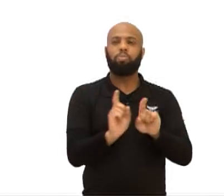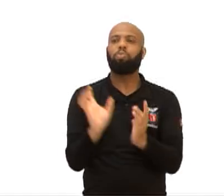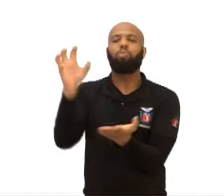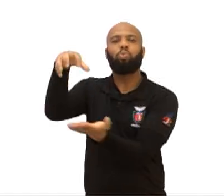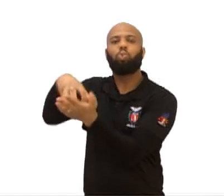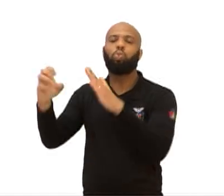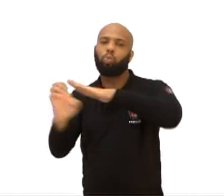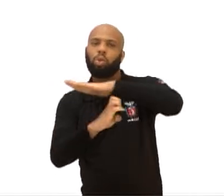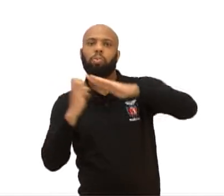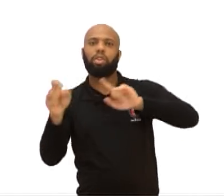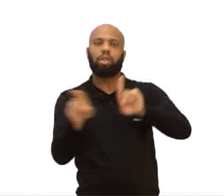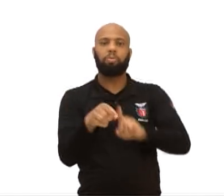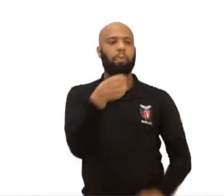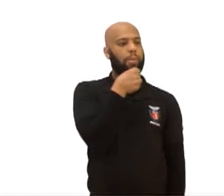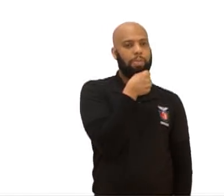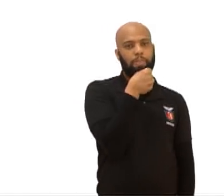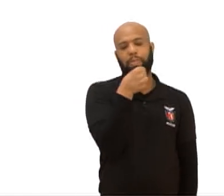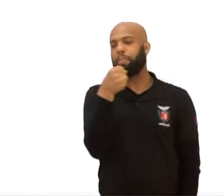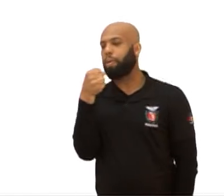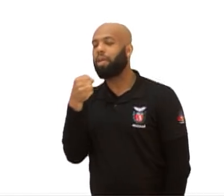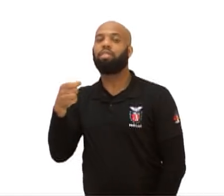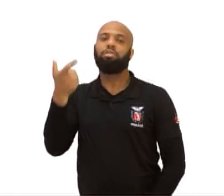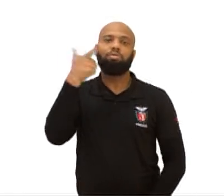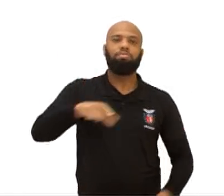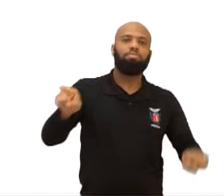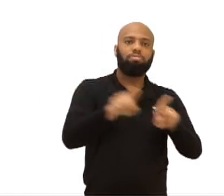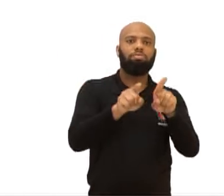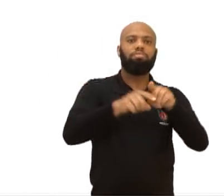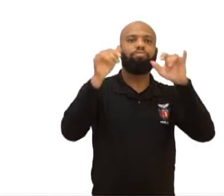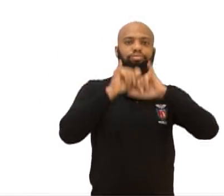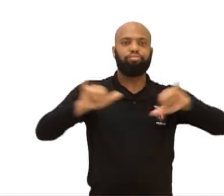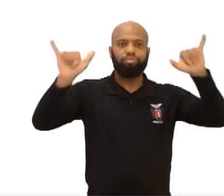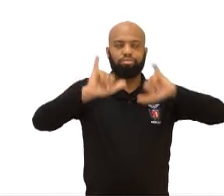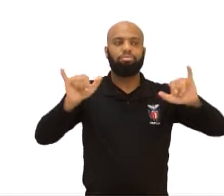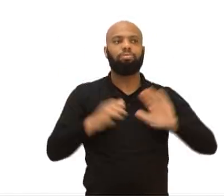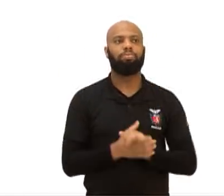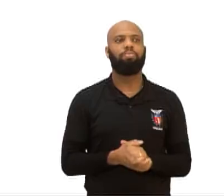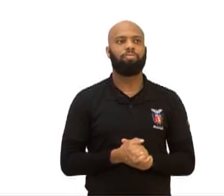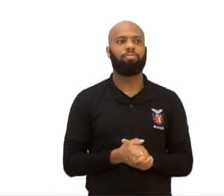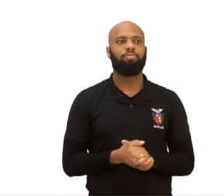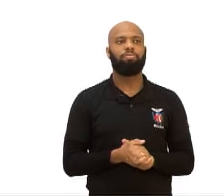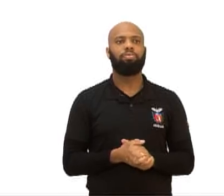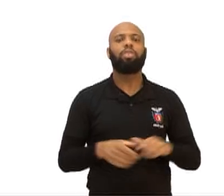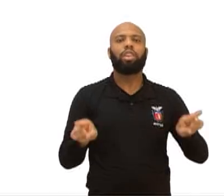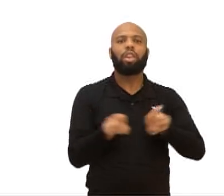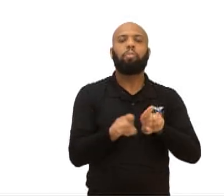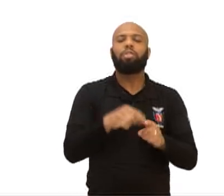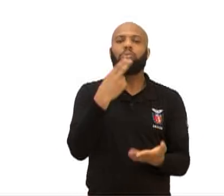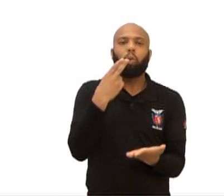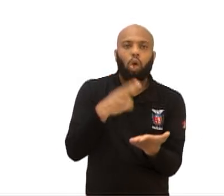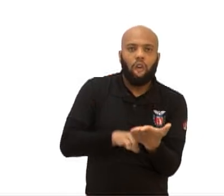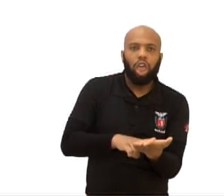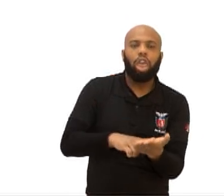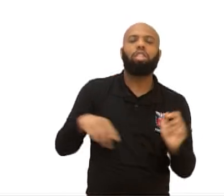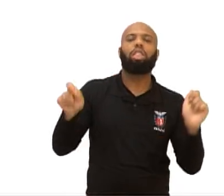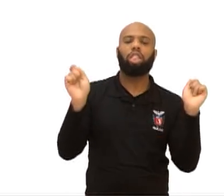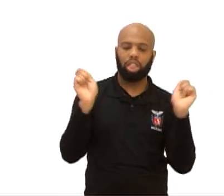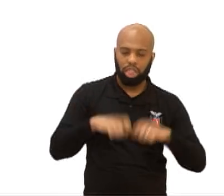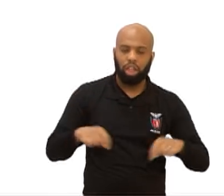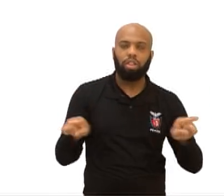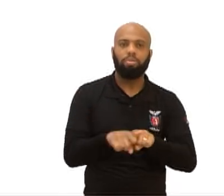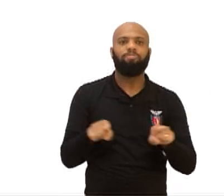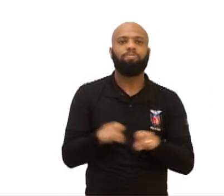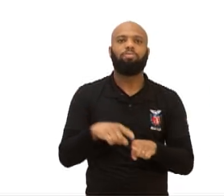que as informações fossem publicadas em grande escala. Os correios, que permitia também o rompimento